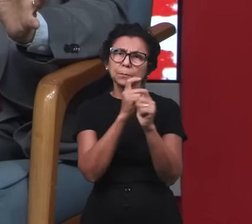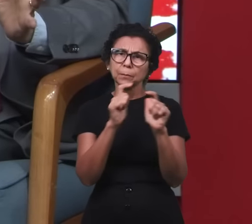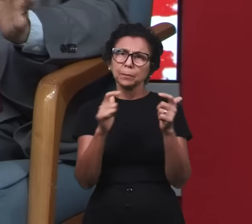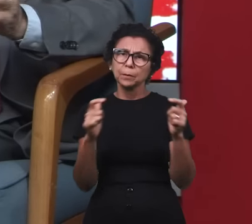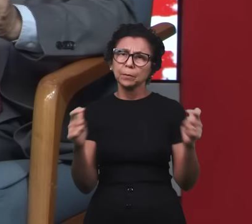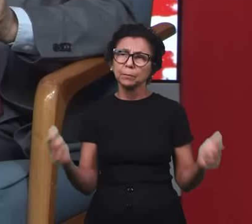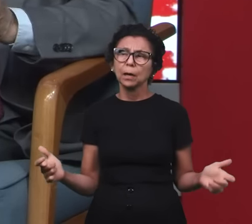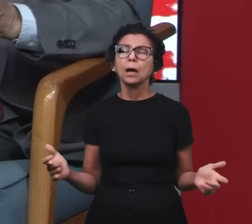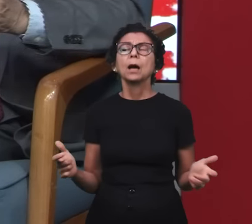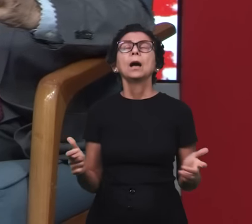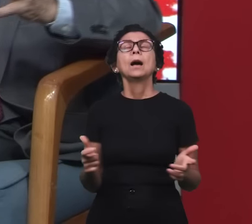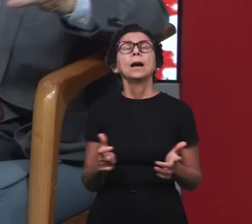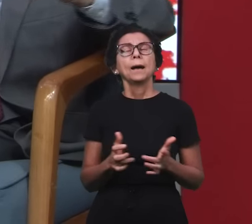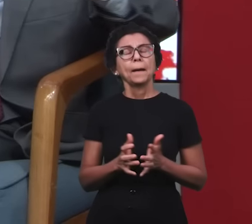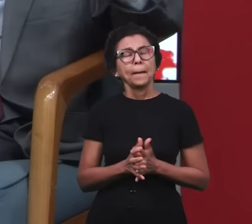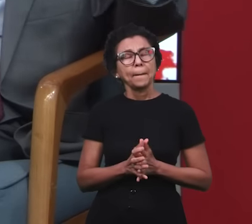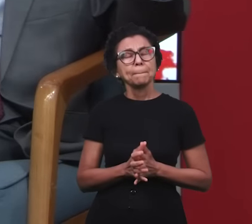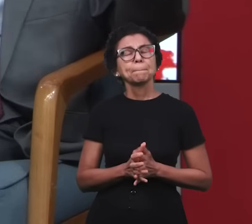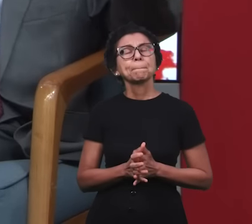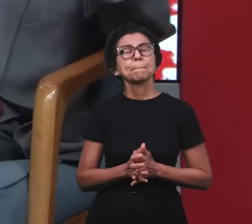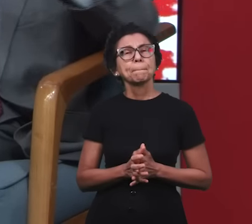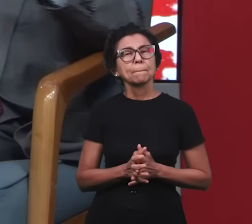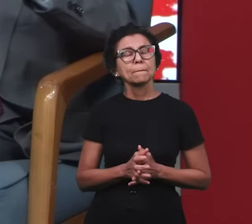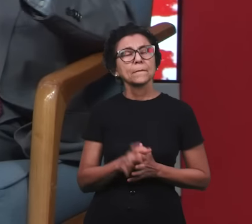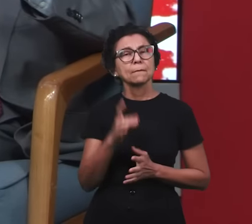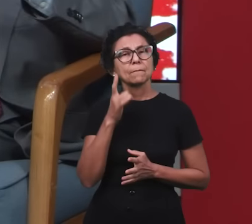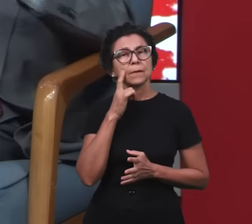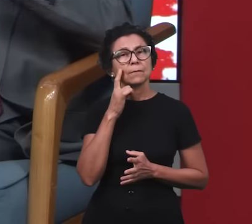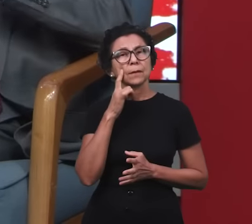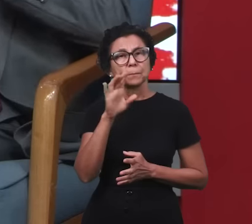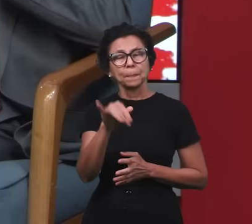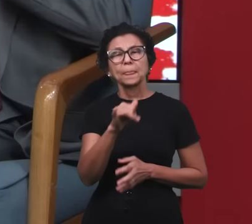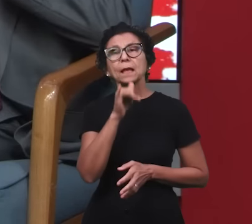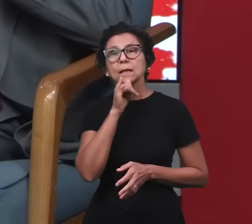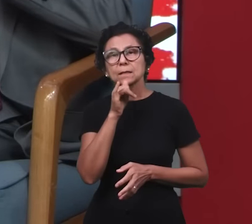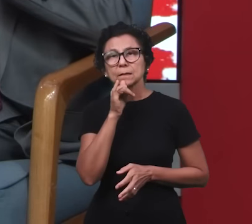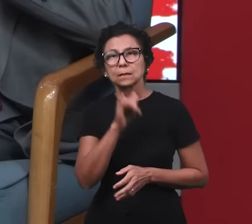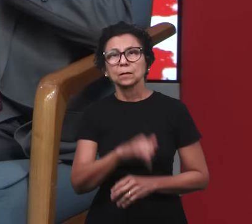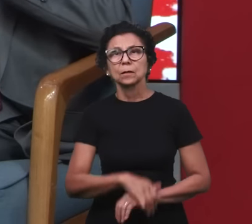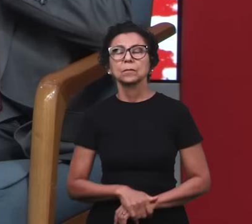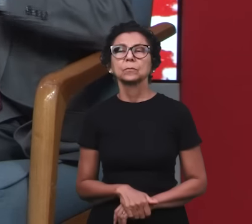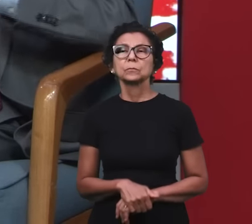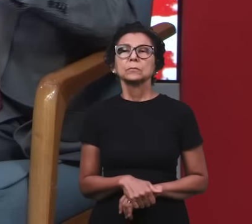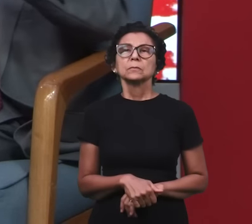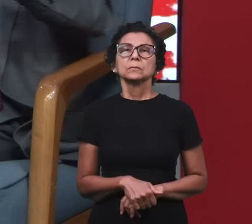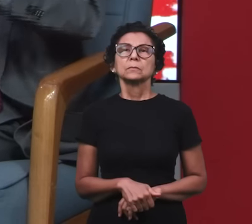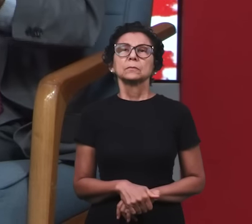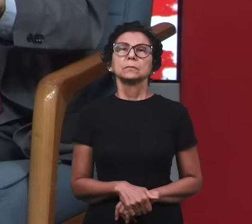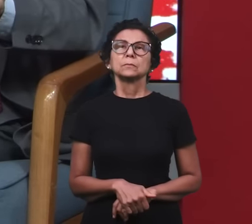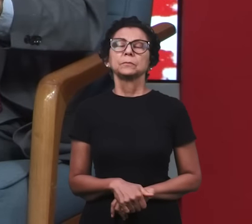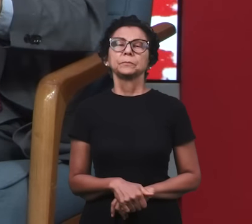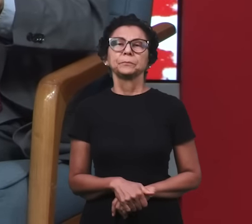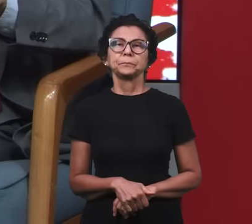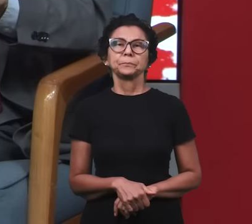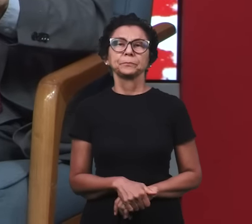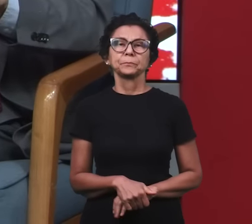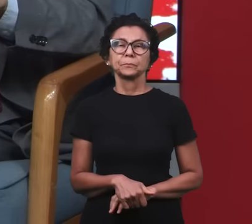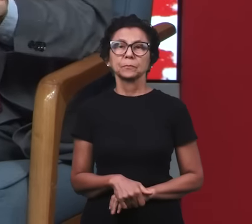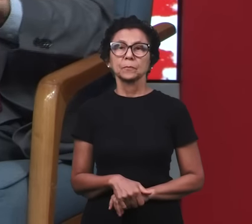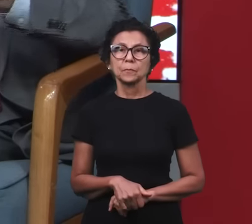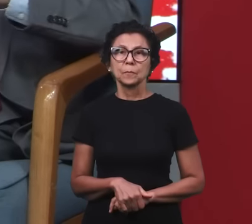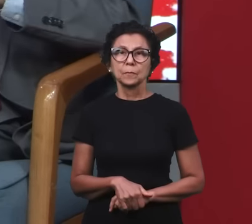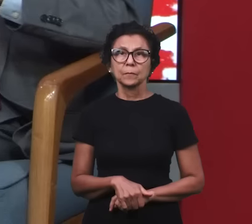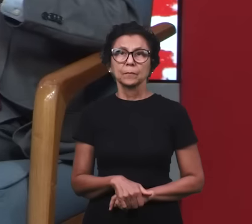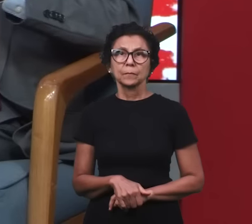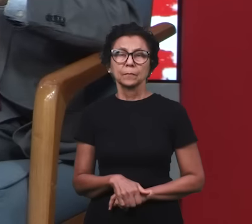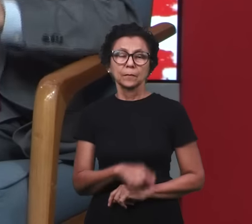ali que você pode depois ir abrindo. Por exemplo, a expectativa daquele homem